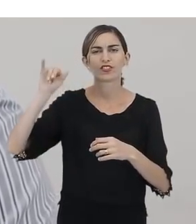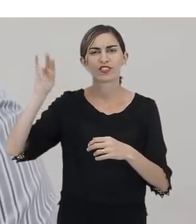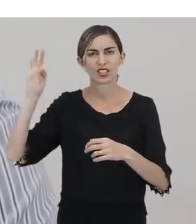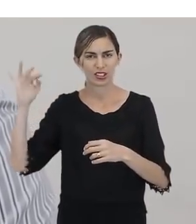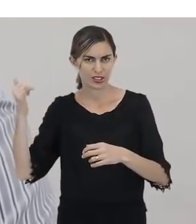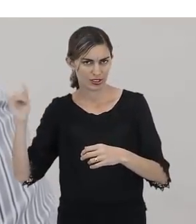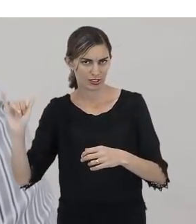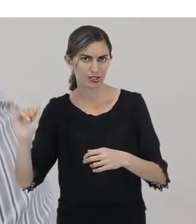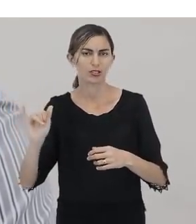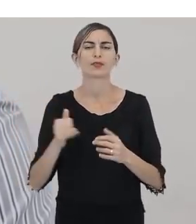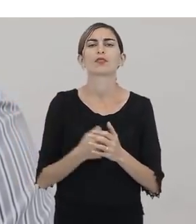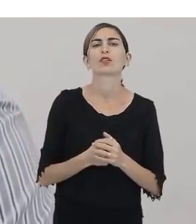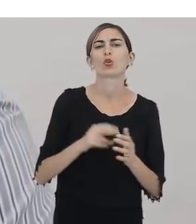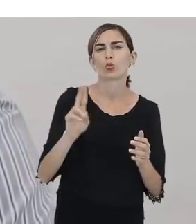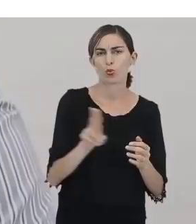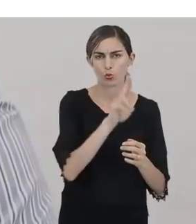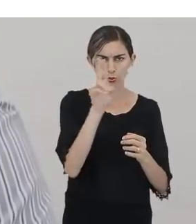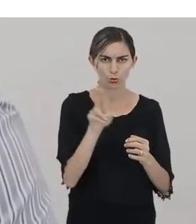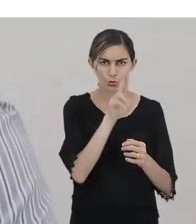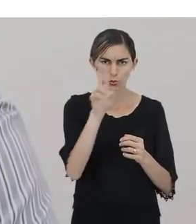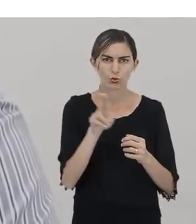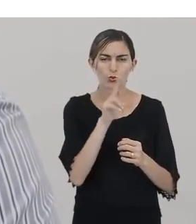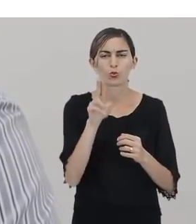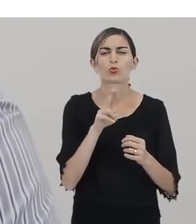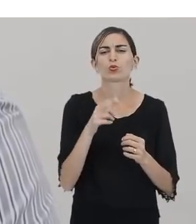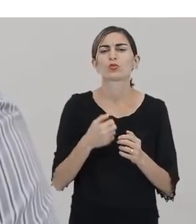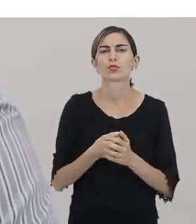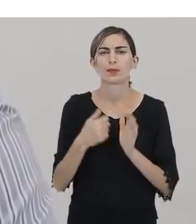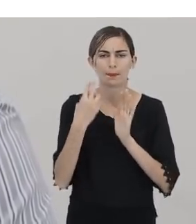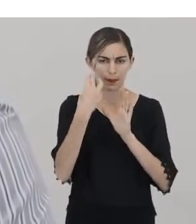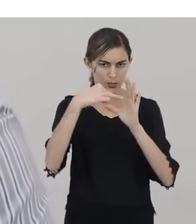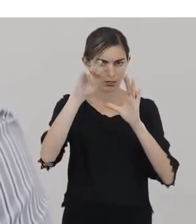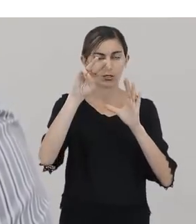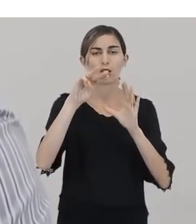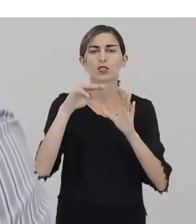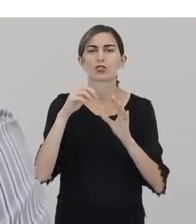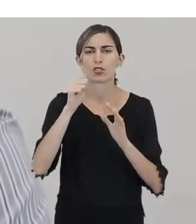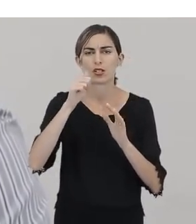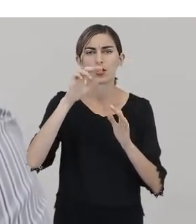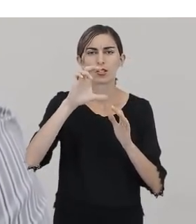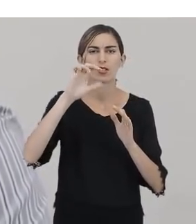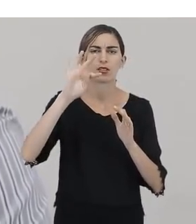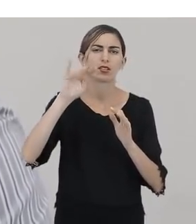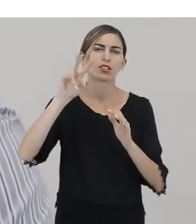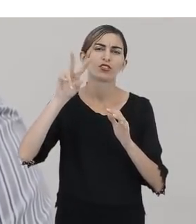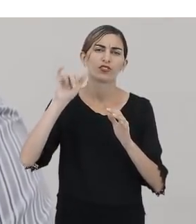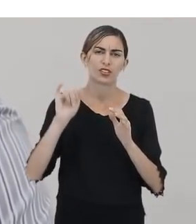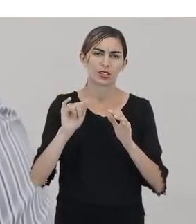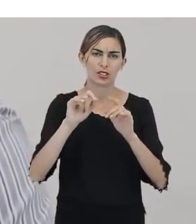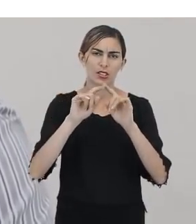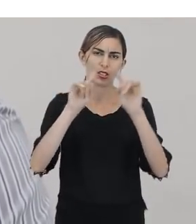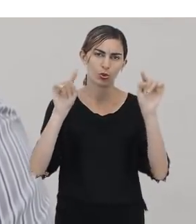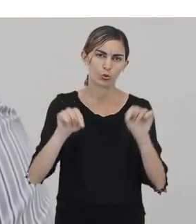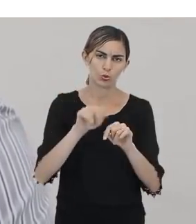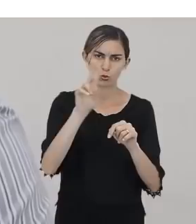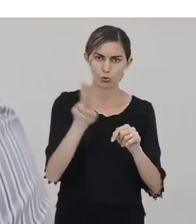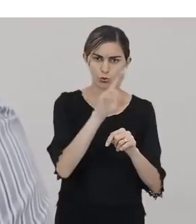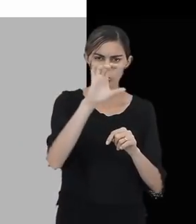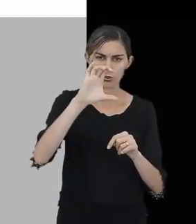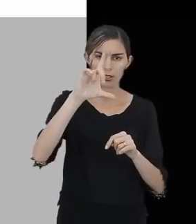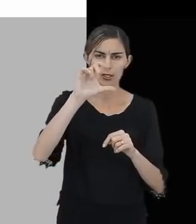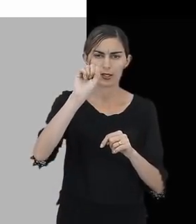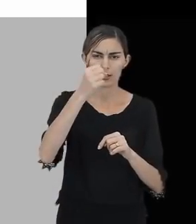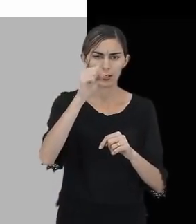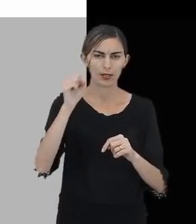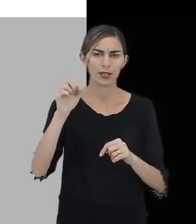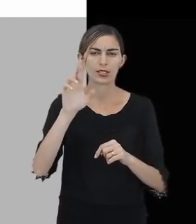para fazer o uso dessa referência, dessa mensagem na sua activity, você tem que usar a classe R, certo? Então você vai